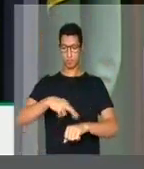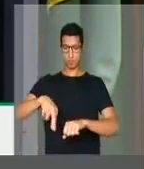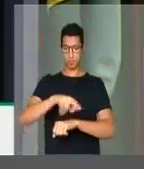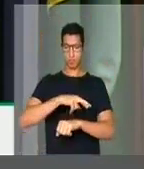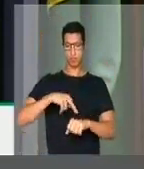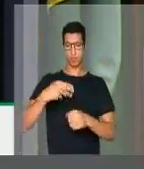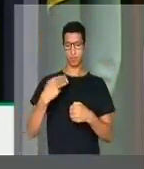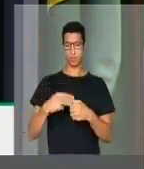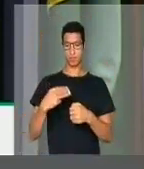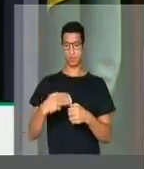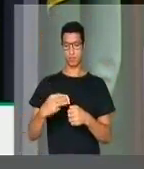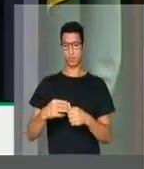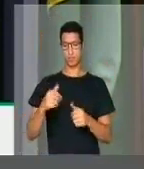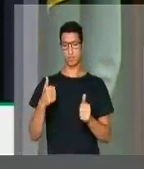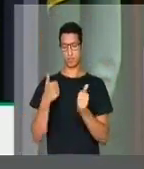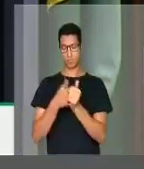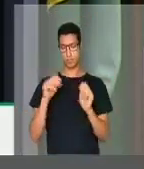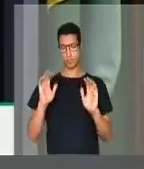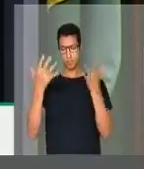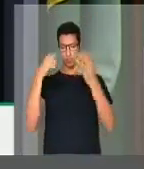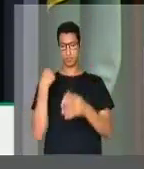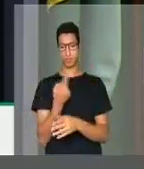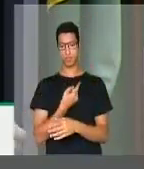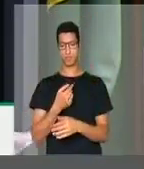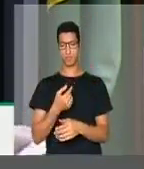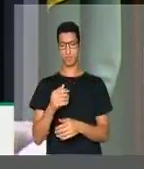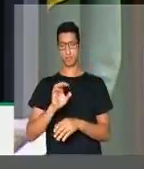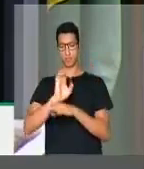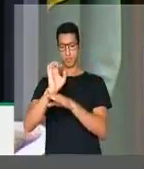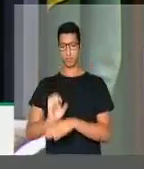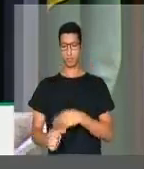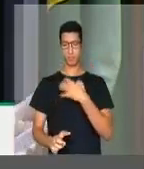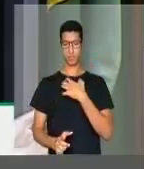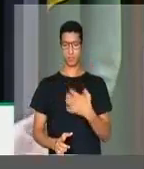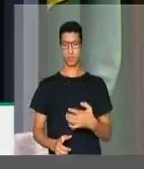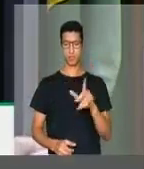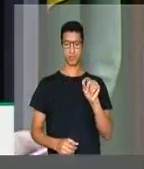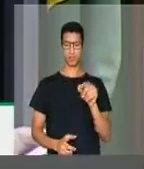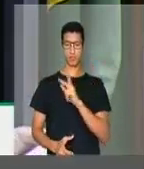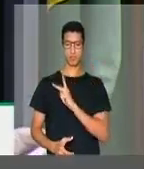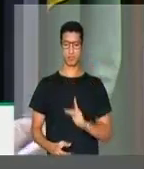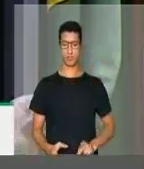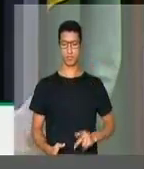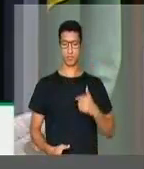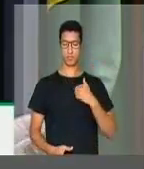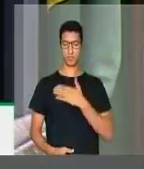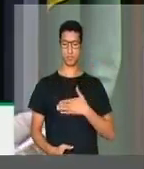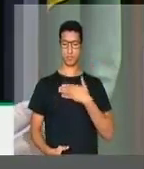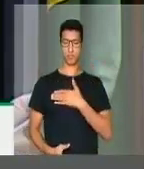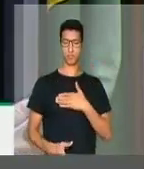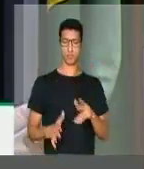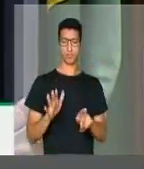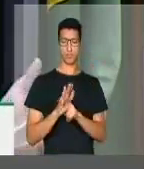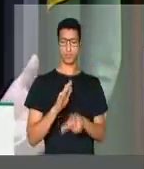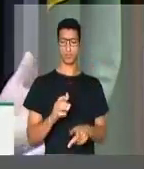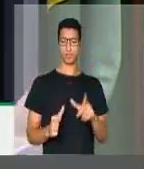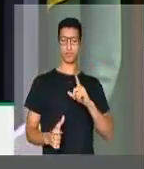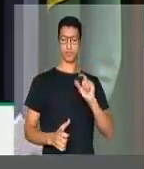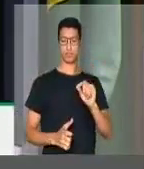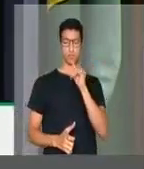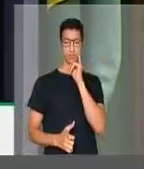desses municípios prósperos do nosso querido estado da bahia era isso que o presidente e eu gostaria e